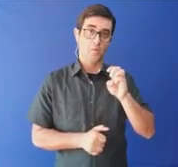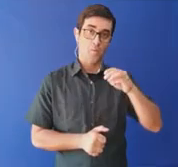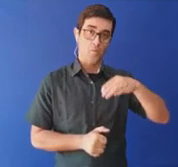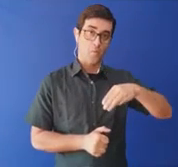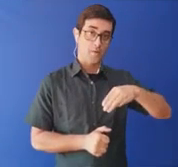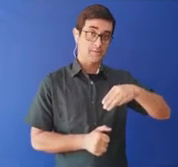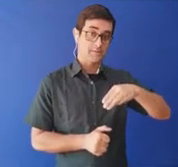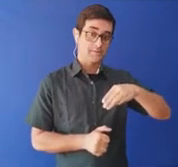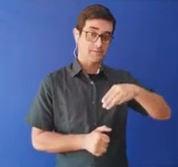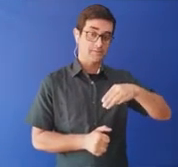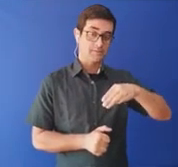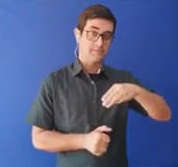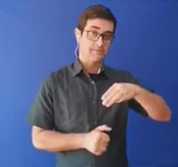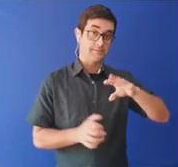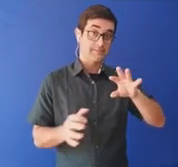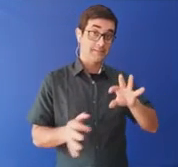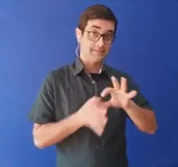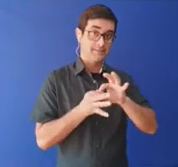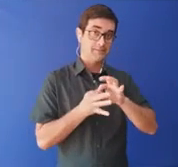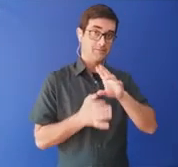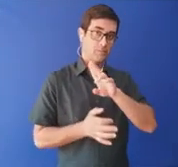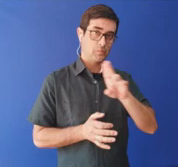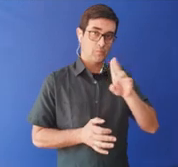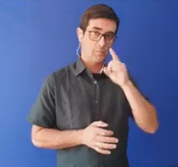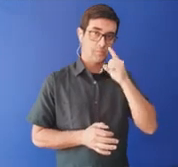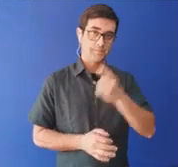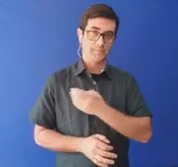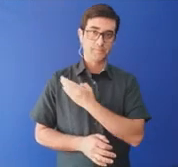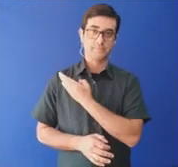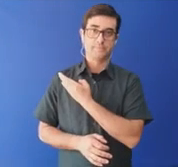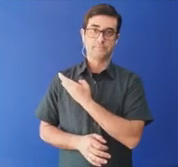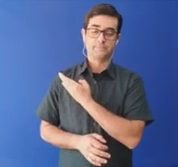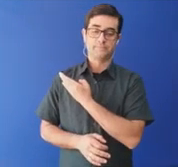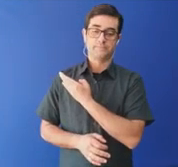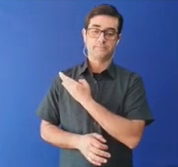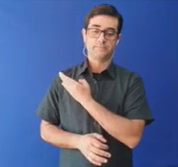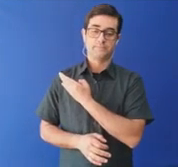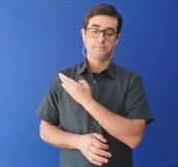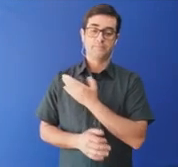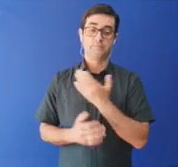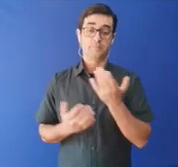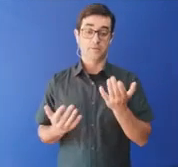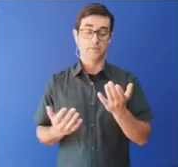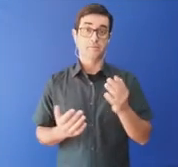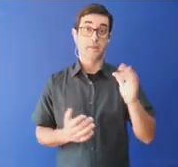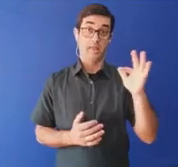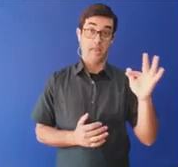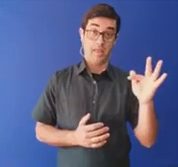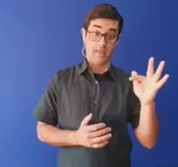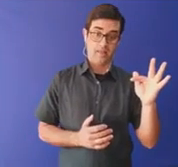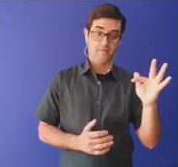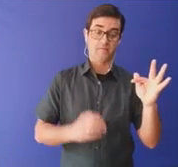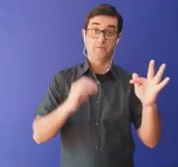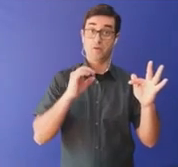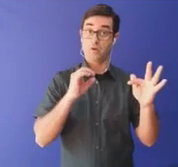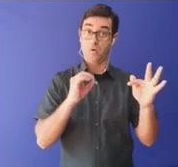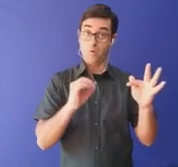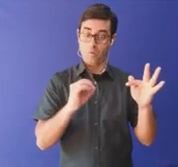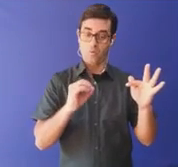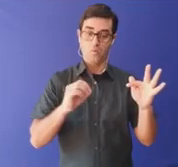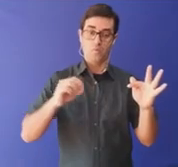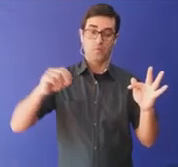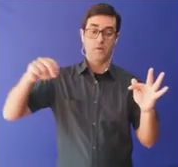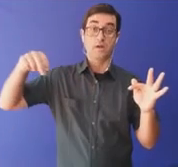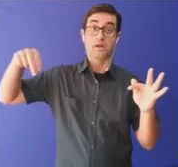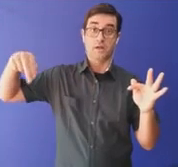ligação. Então aqui, ó, se eu pegar os elementos, tá, do segundo período, nitrogênio,